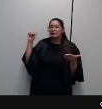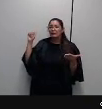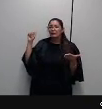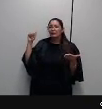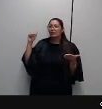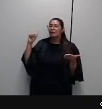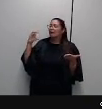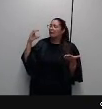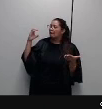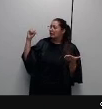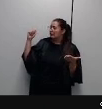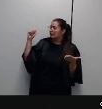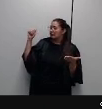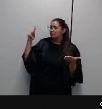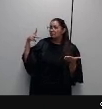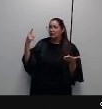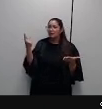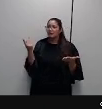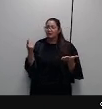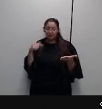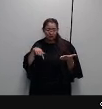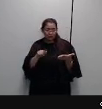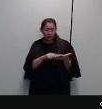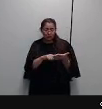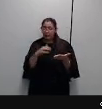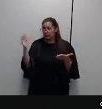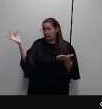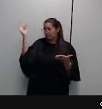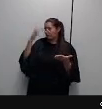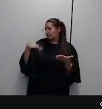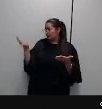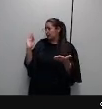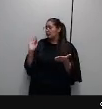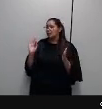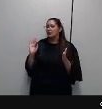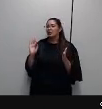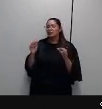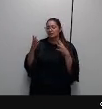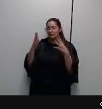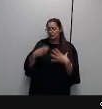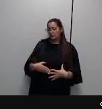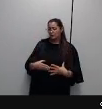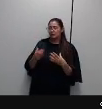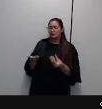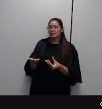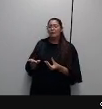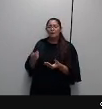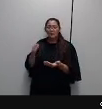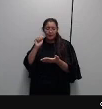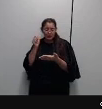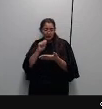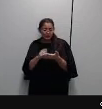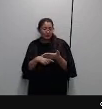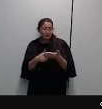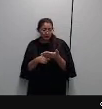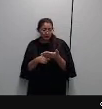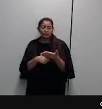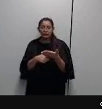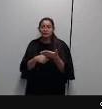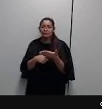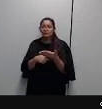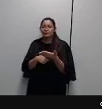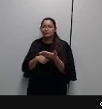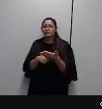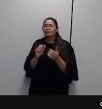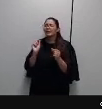isso aí não não é uma legislação específica para as dívidas não-tributárias no âmbito Federal e isso era